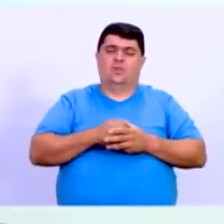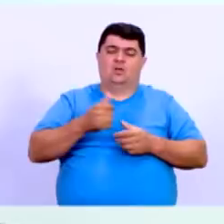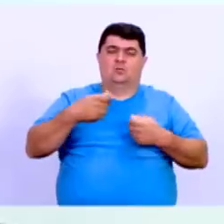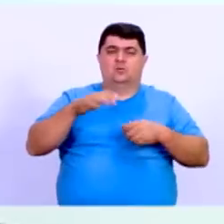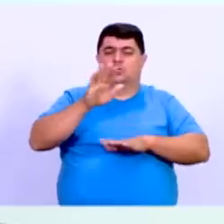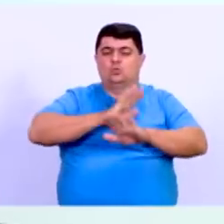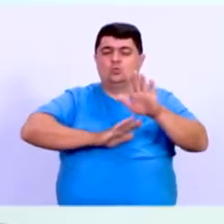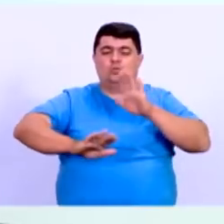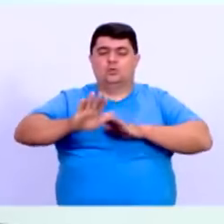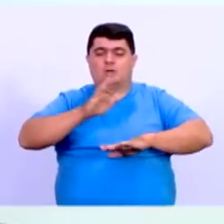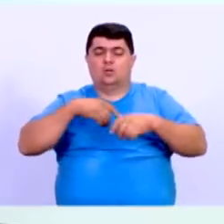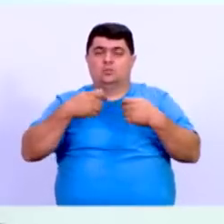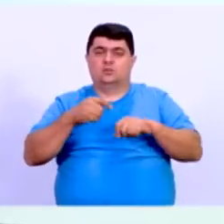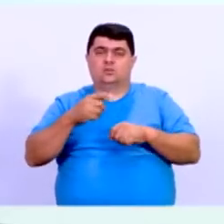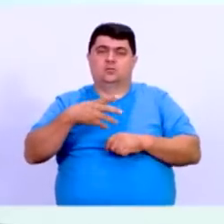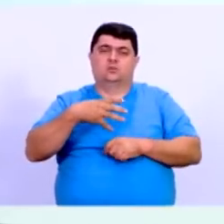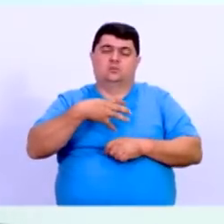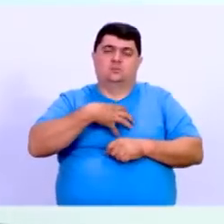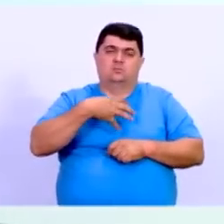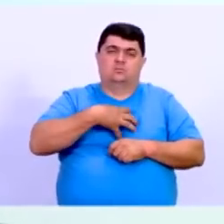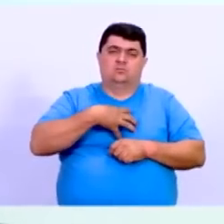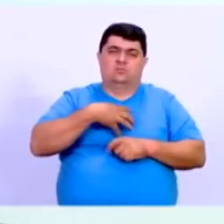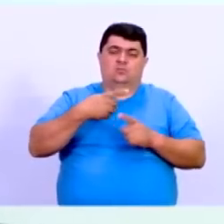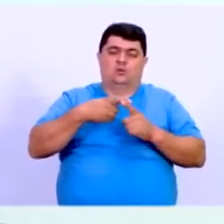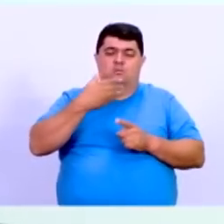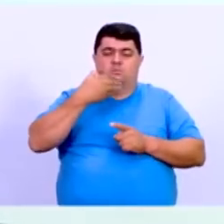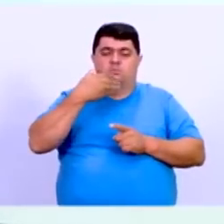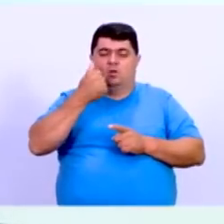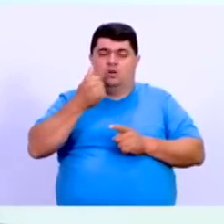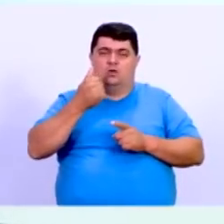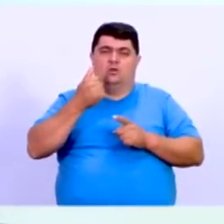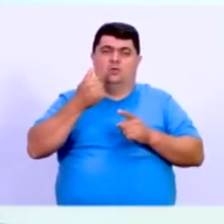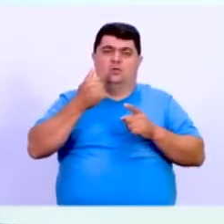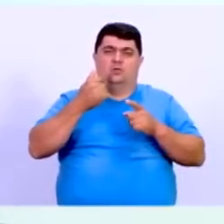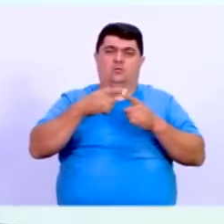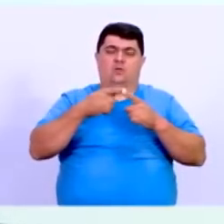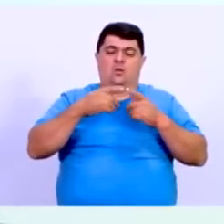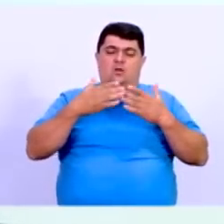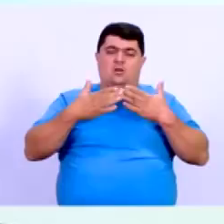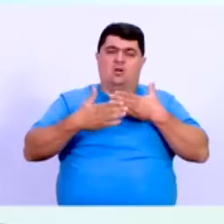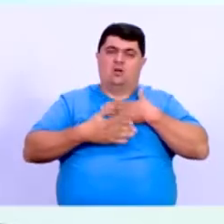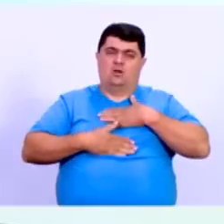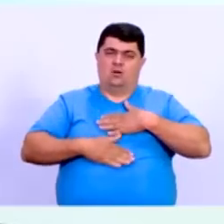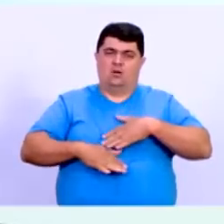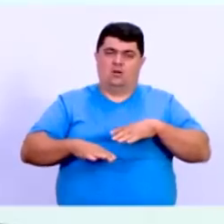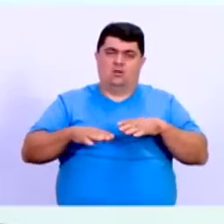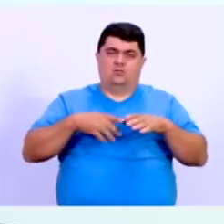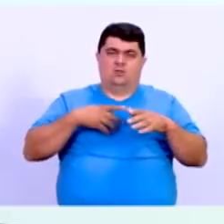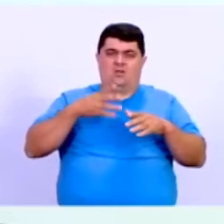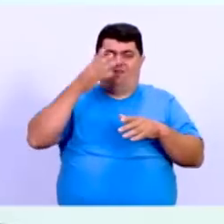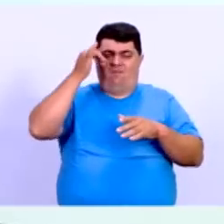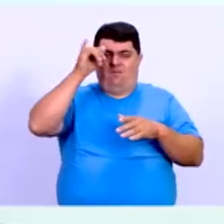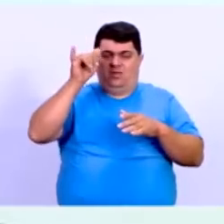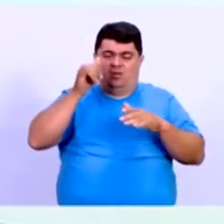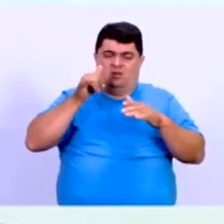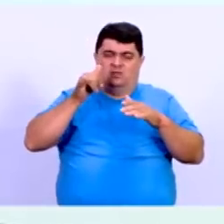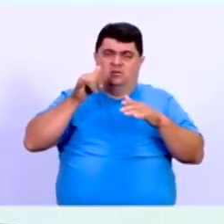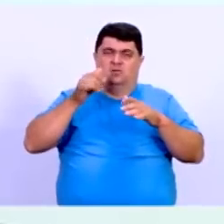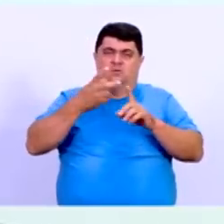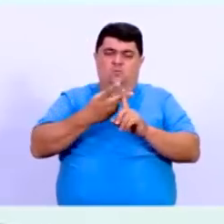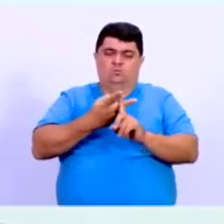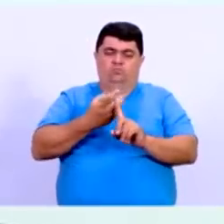cuidados que eu devo ter ali, né, para poder melhorar aquele ambiente, para ficar mais tranquilo com relação a essa questão de invasão, tá? E o